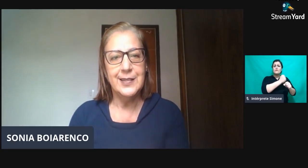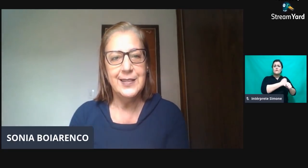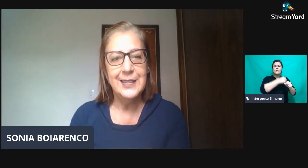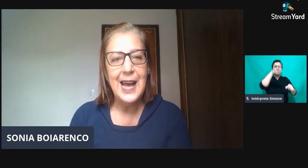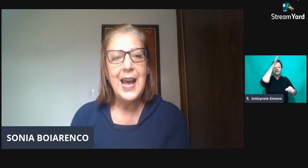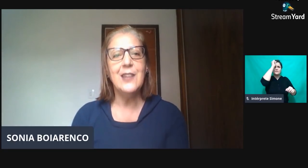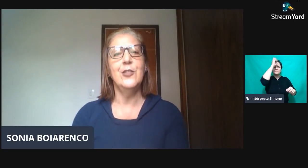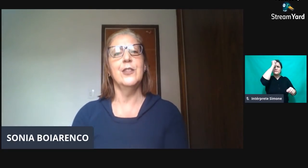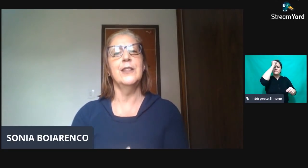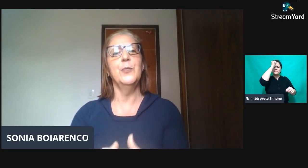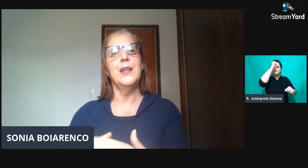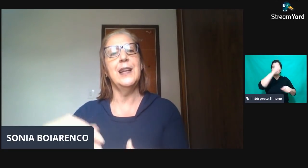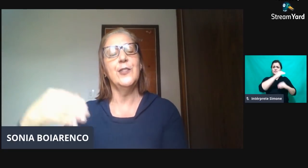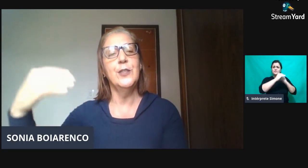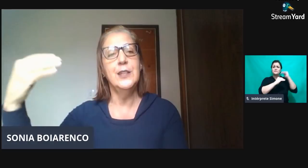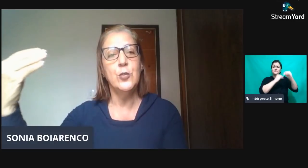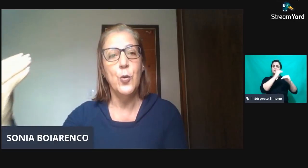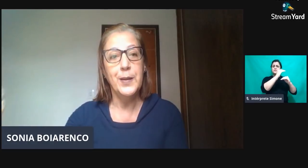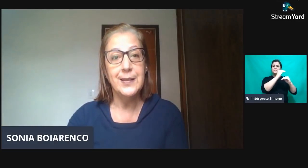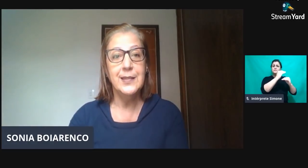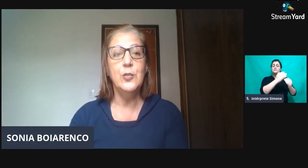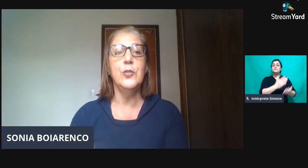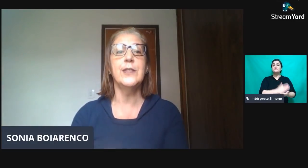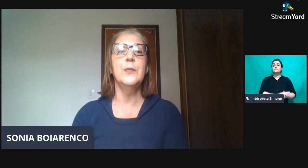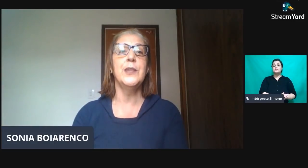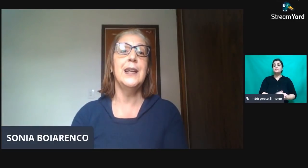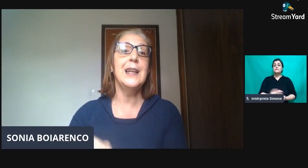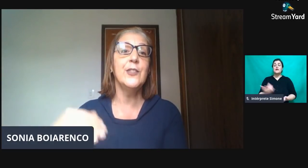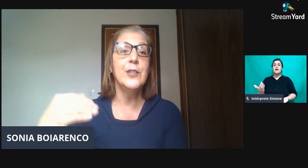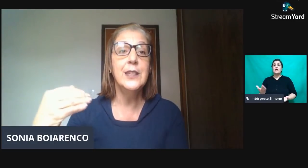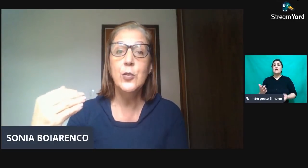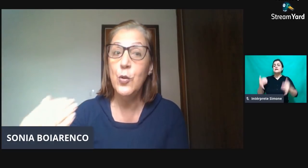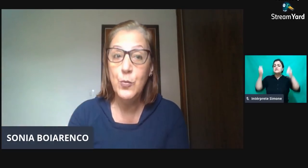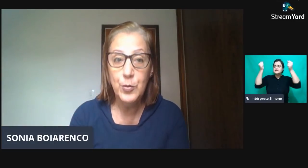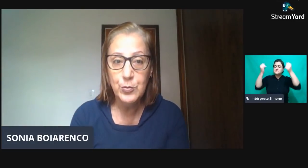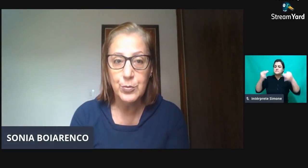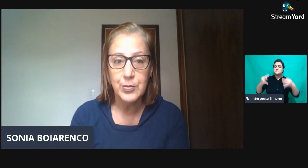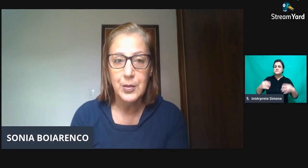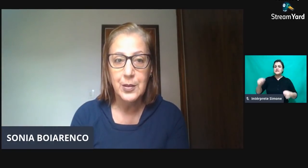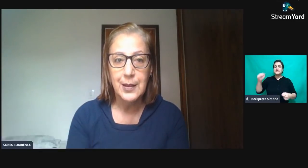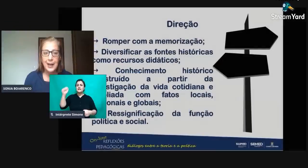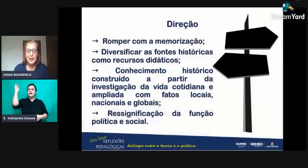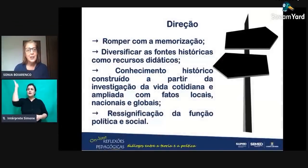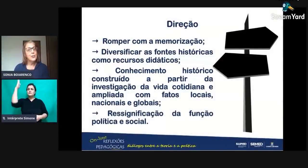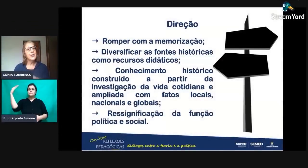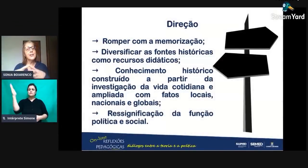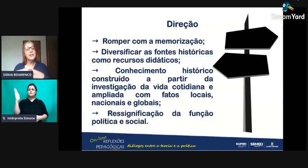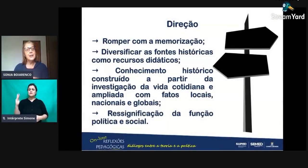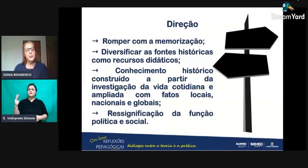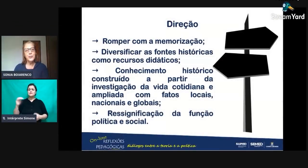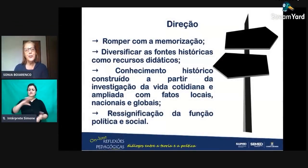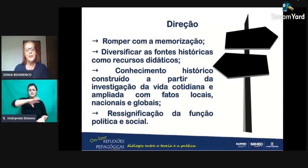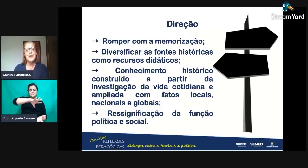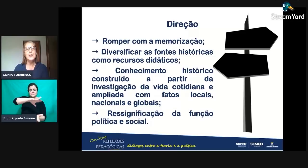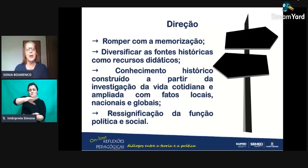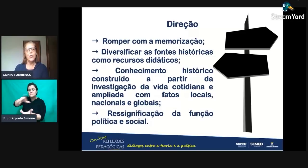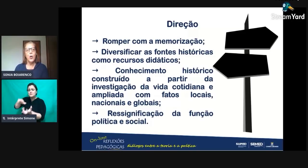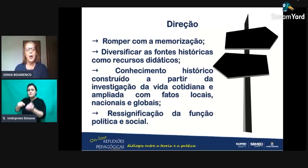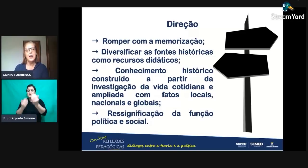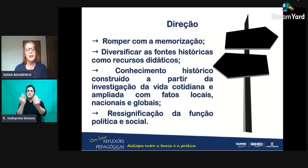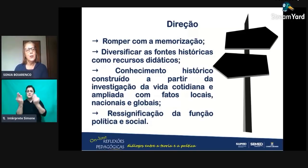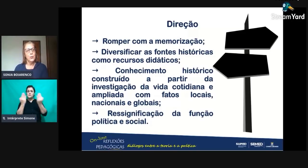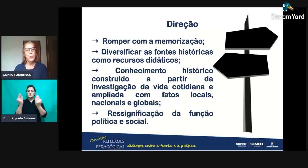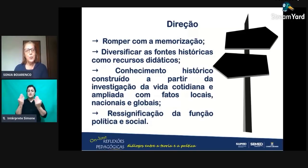da nossa cidade, nós estamos relacionando com o Brasil, nós estamos relacionando com o mundo, né? Nós estamos